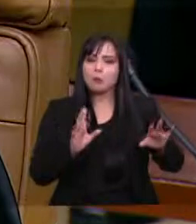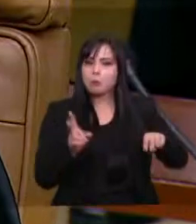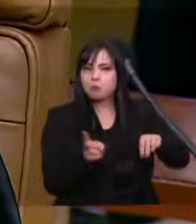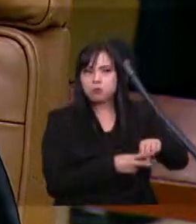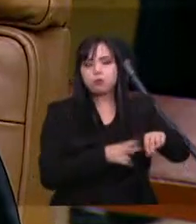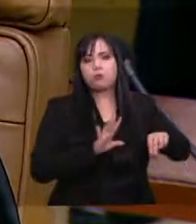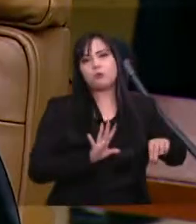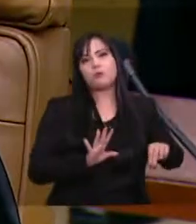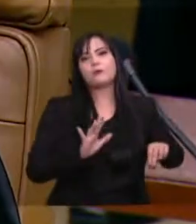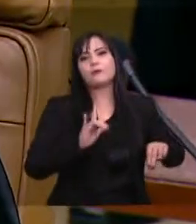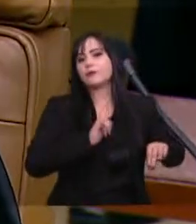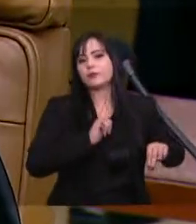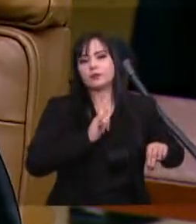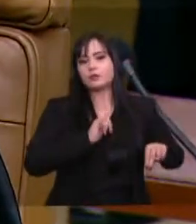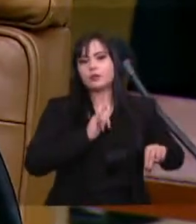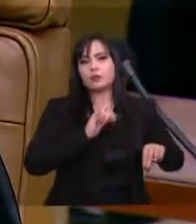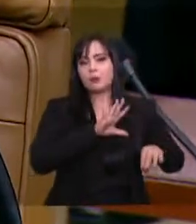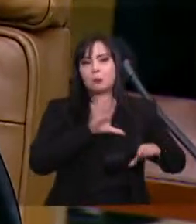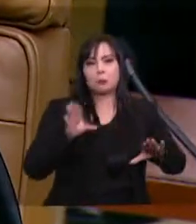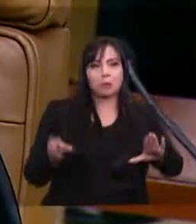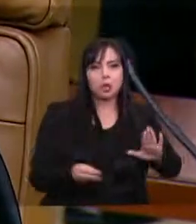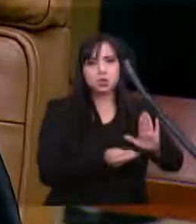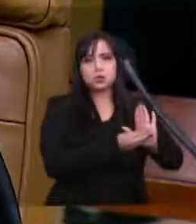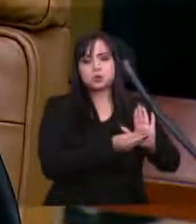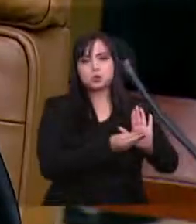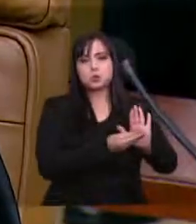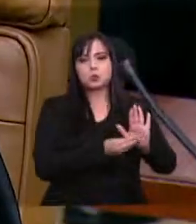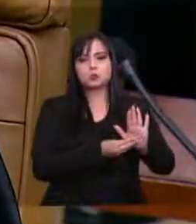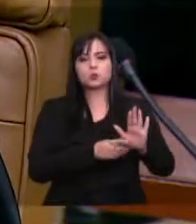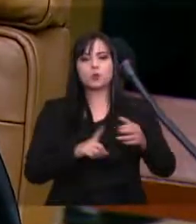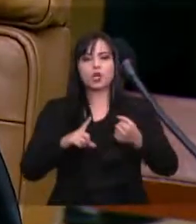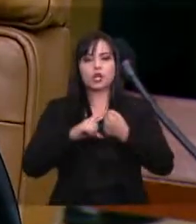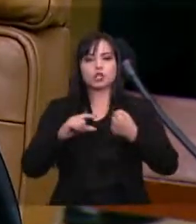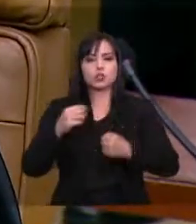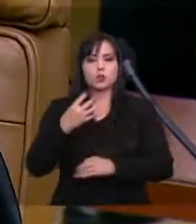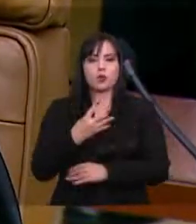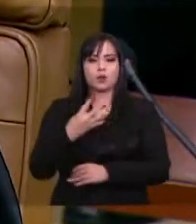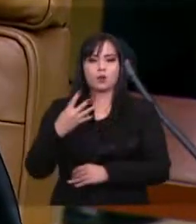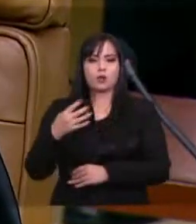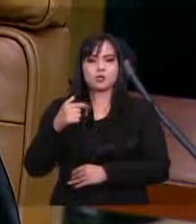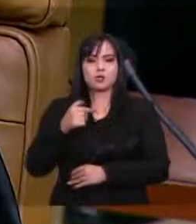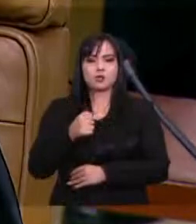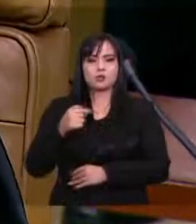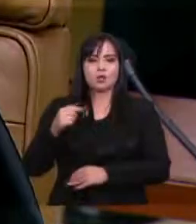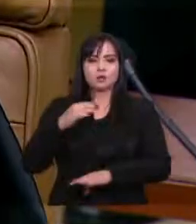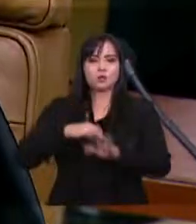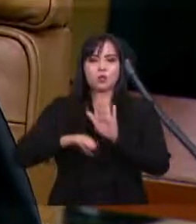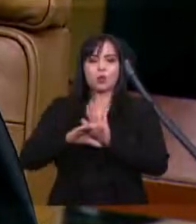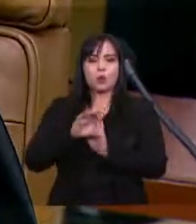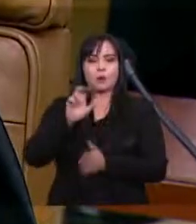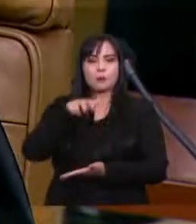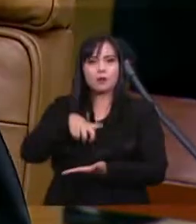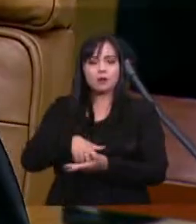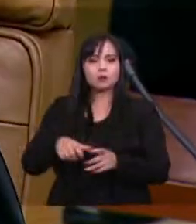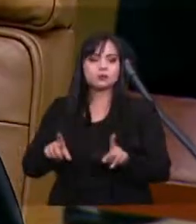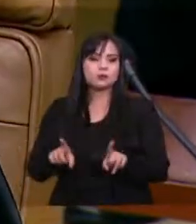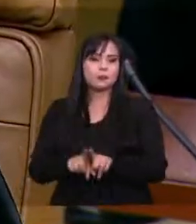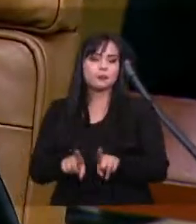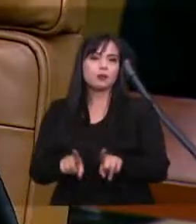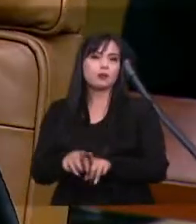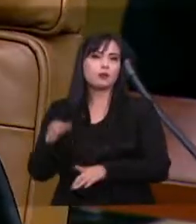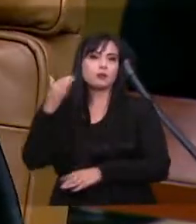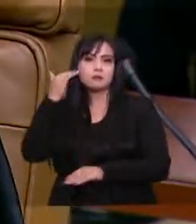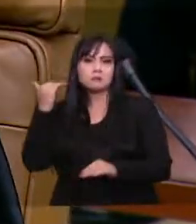entendo não preenchidos requisitos objetivos nos artigos 44 77 do Código Penal e também